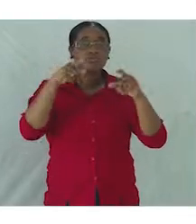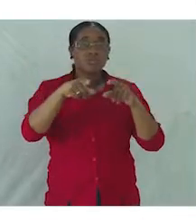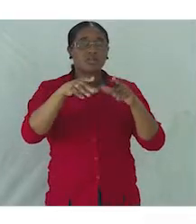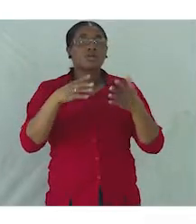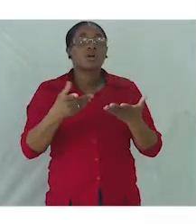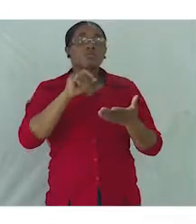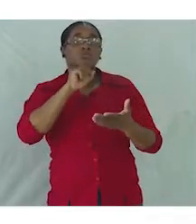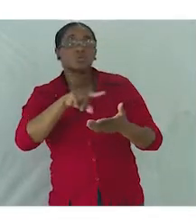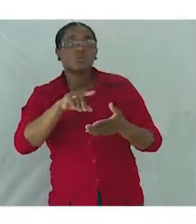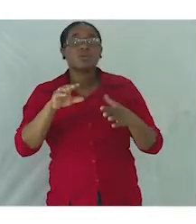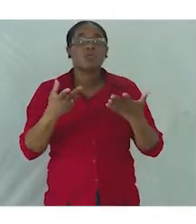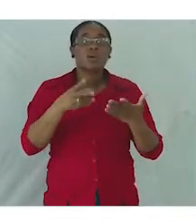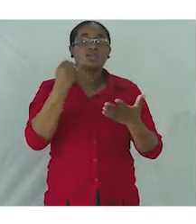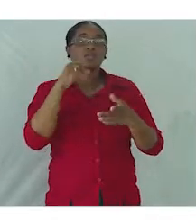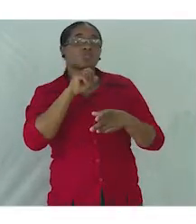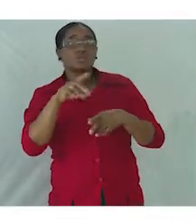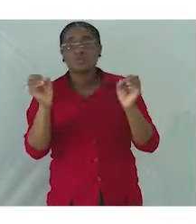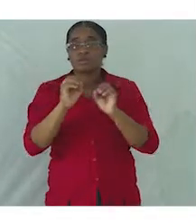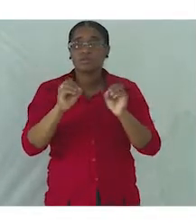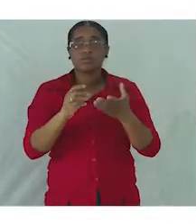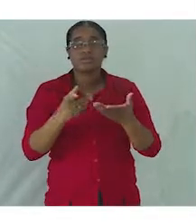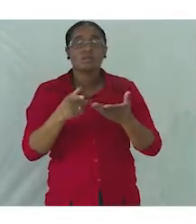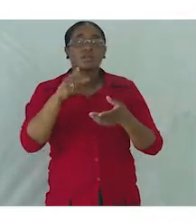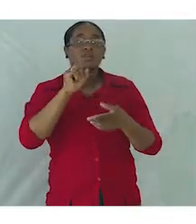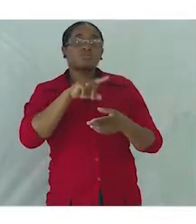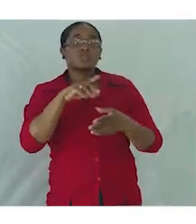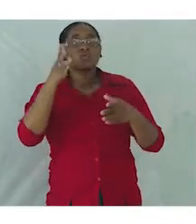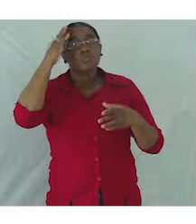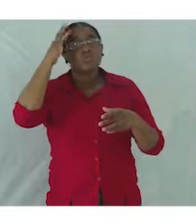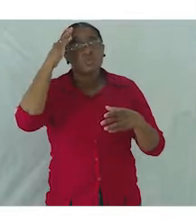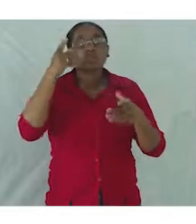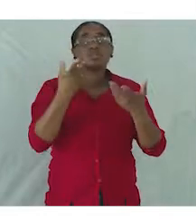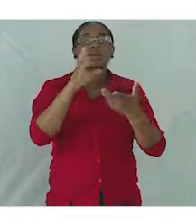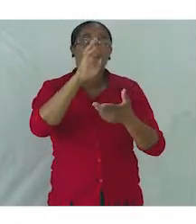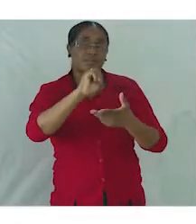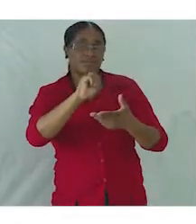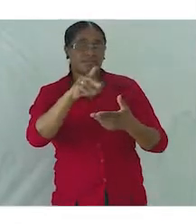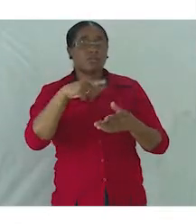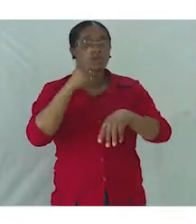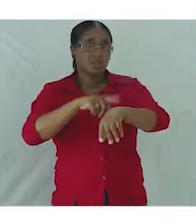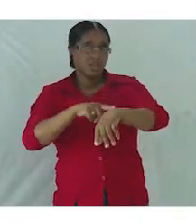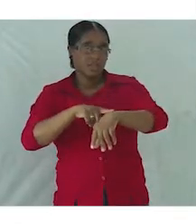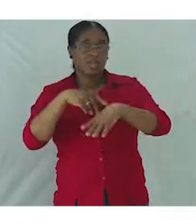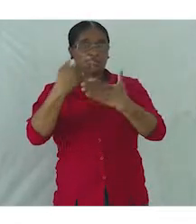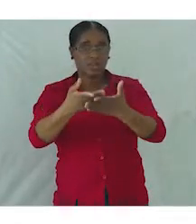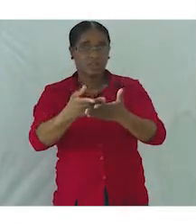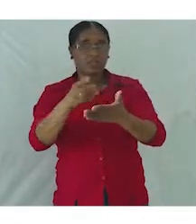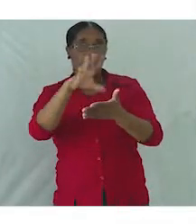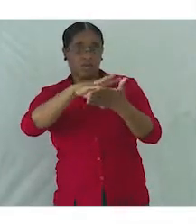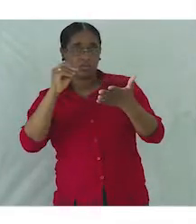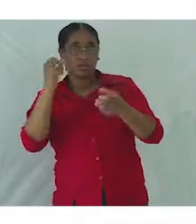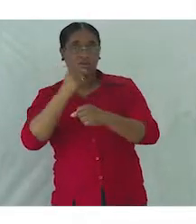e as impossíveis, e nas possíveis o número de soluções. Eu vou dar-vos um tempinho para passarem os